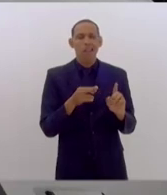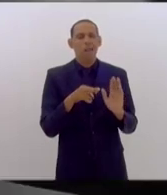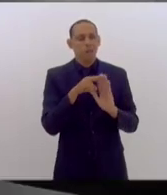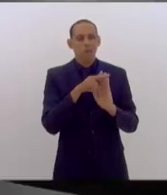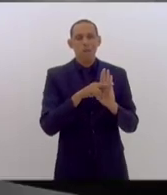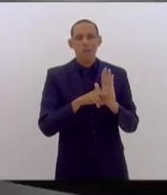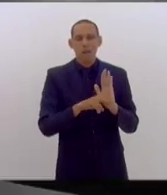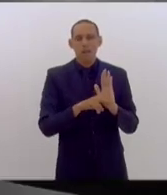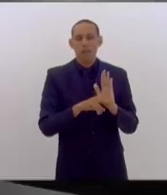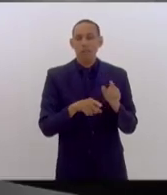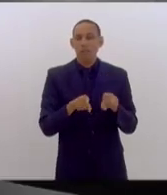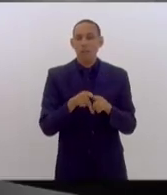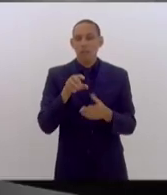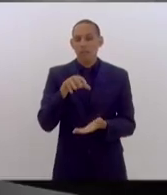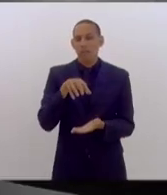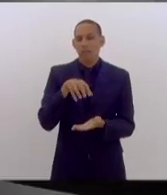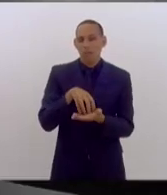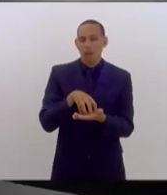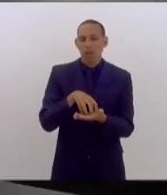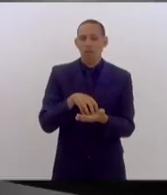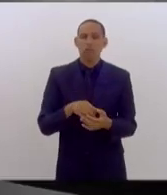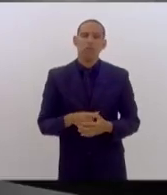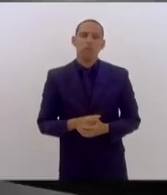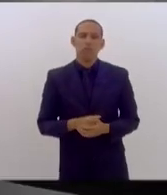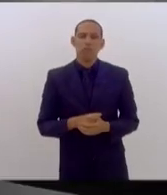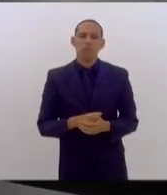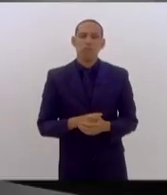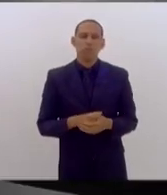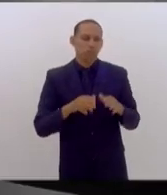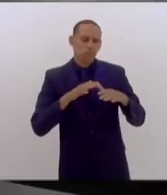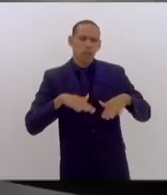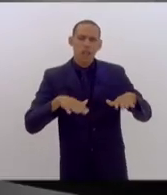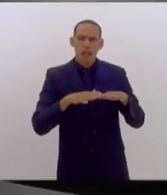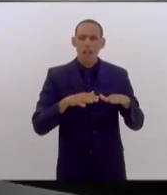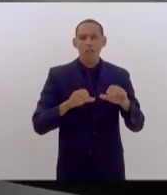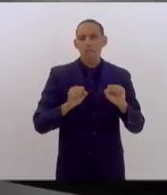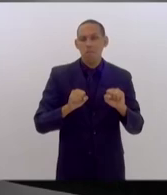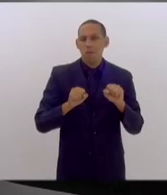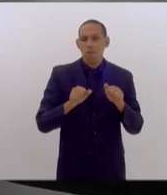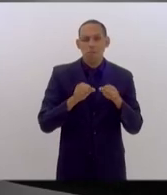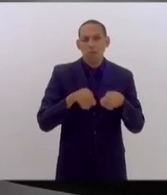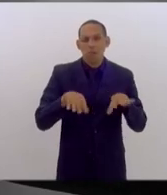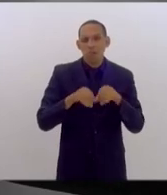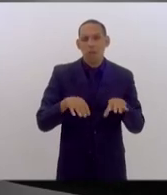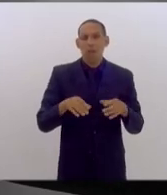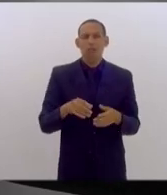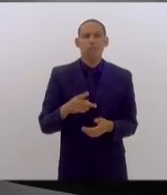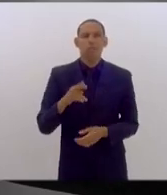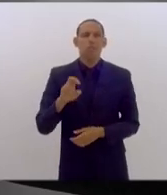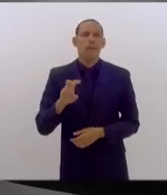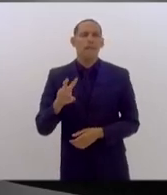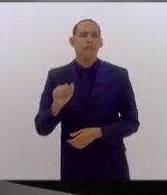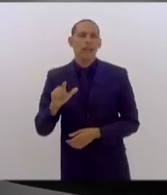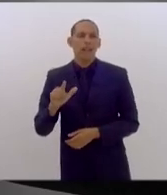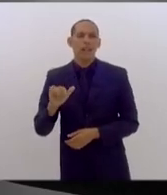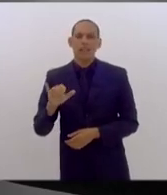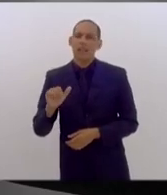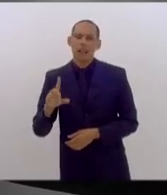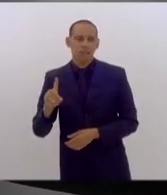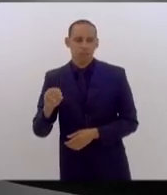EA Central e podem ter prevaricador em relação a esse tema